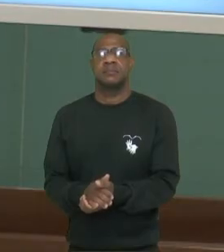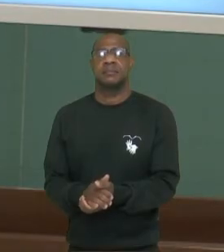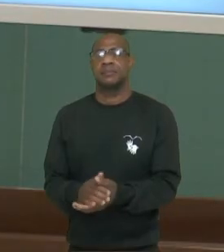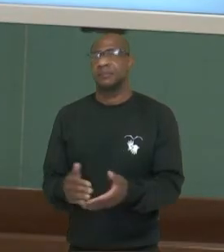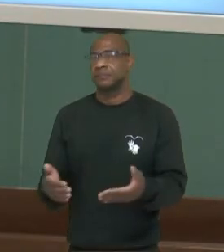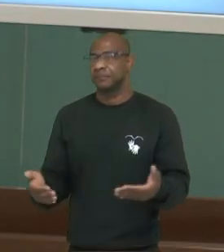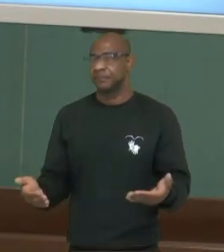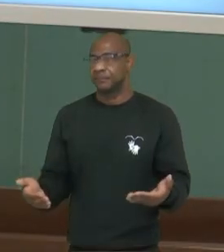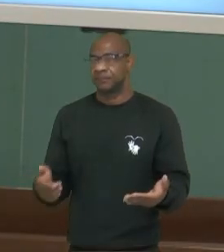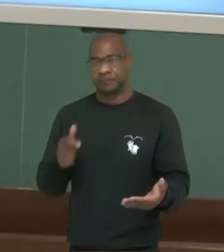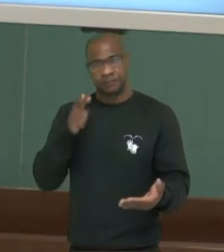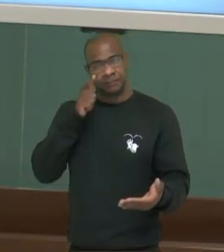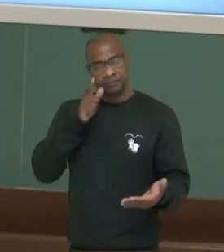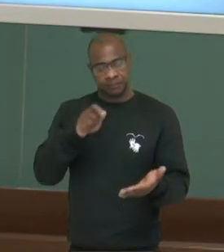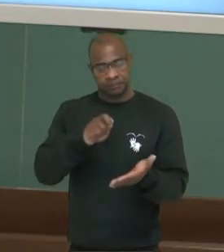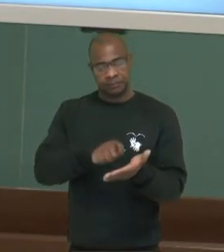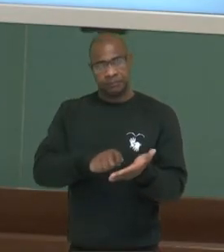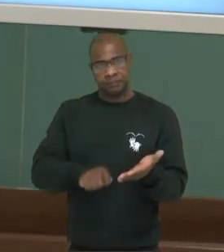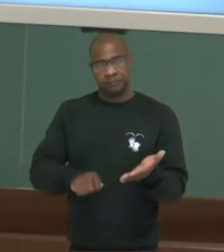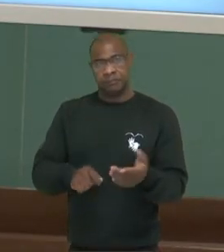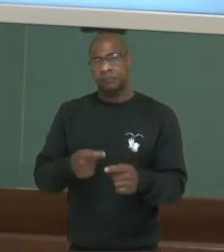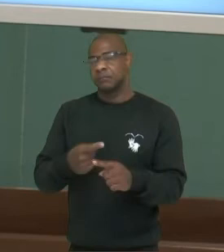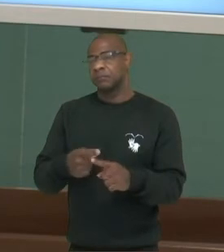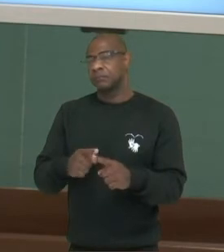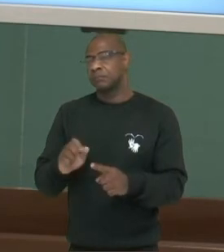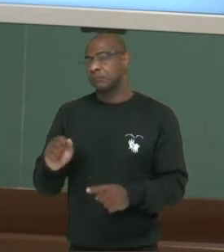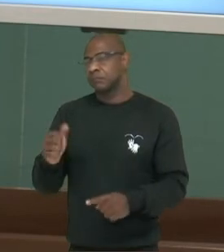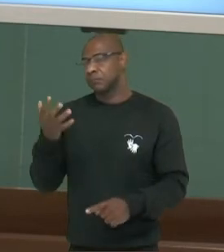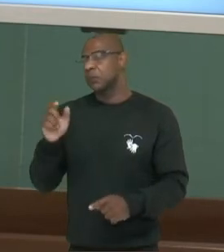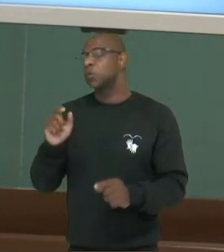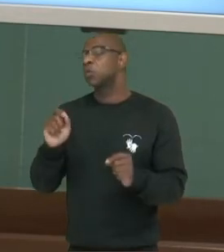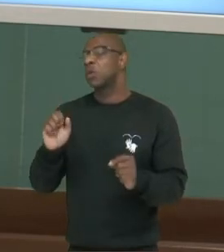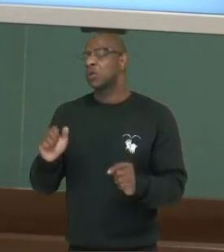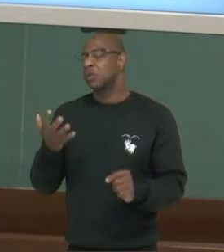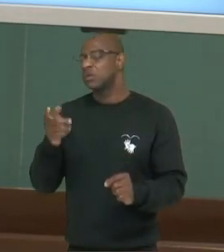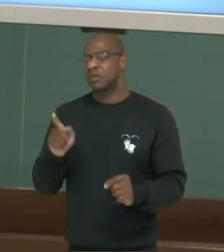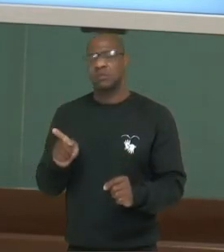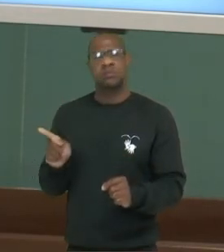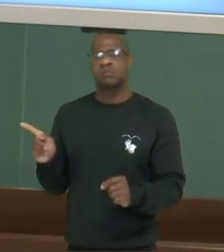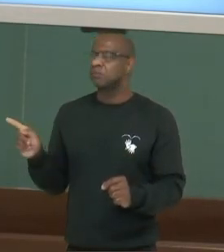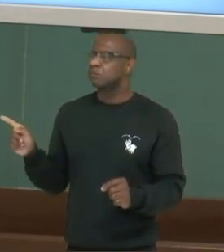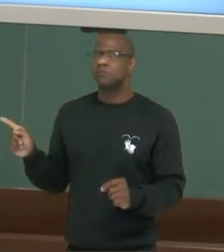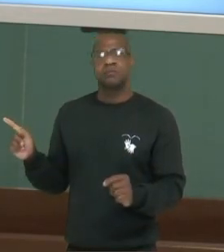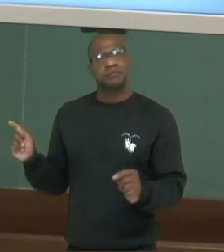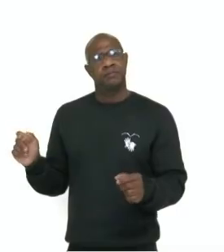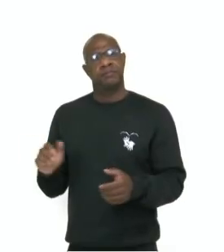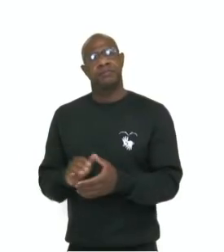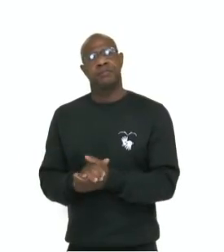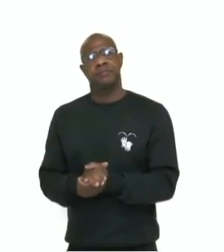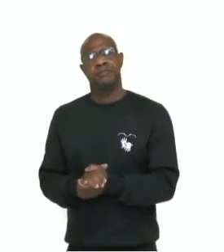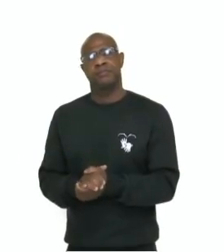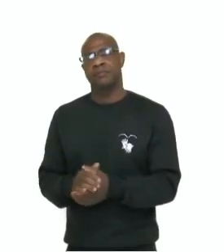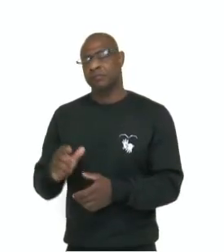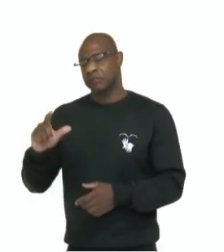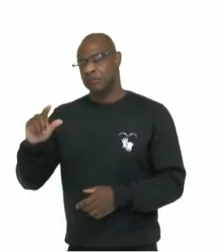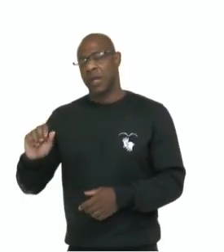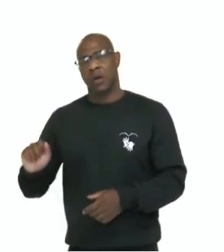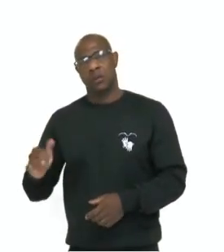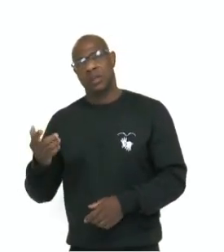E aí, conseguiu anotar? O que aconteceu aqui? Essa tá bem fácil, né? Olha, essa queda ocorre por causa